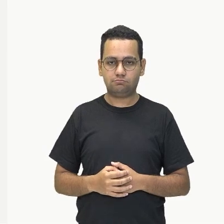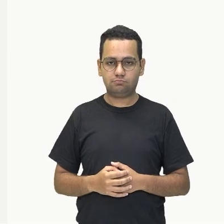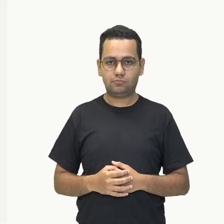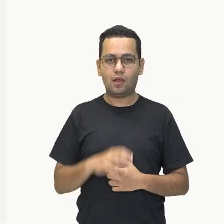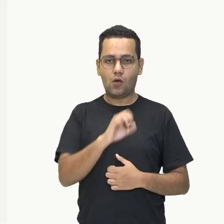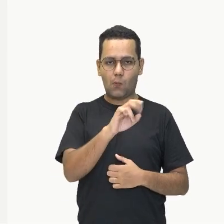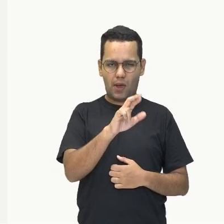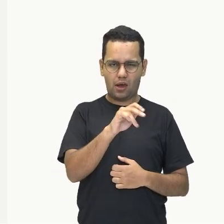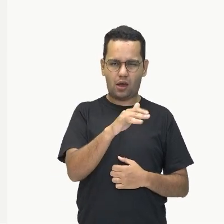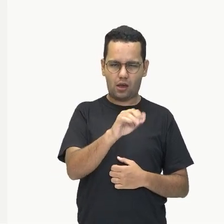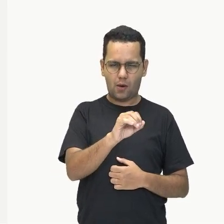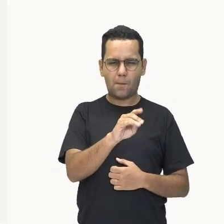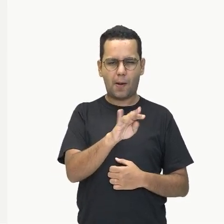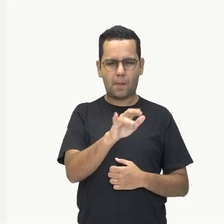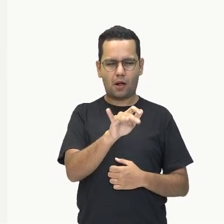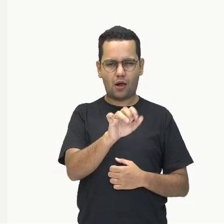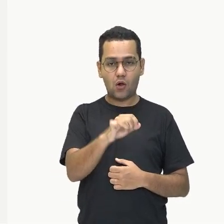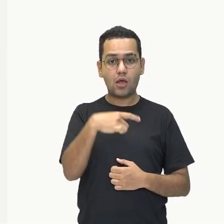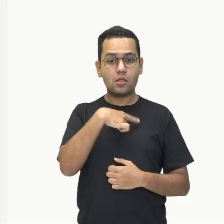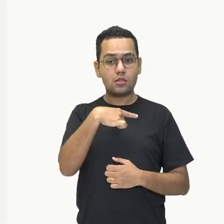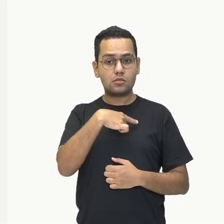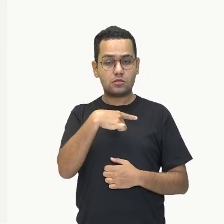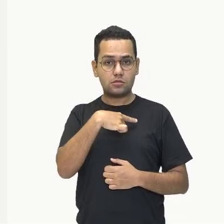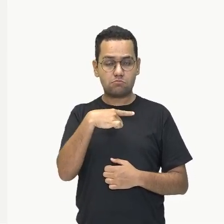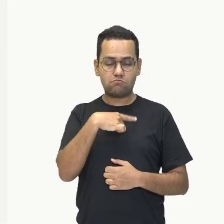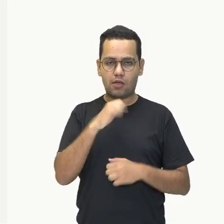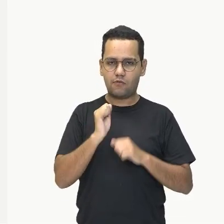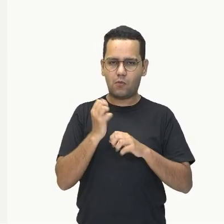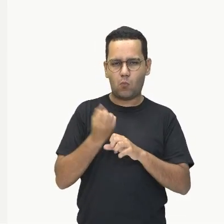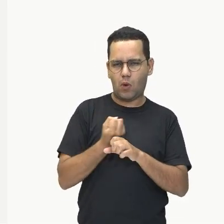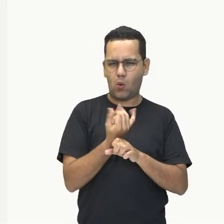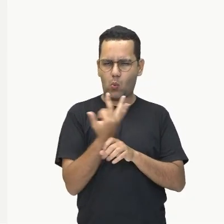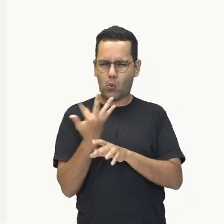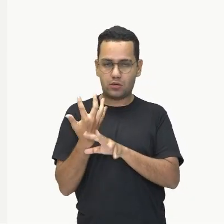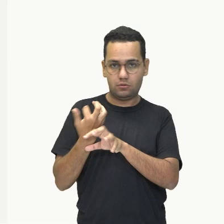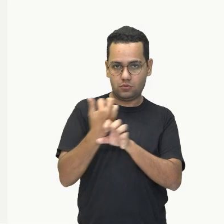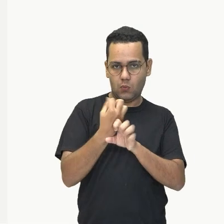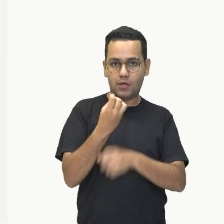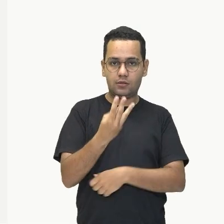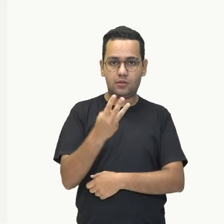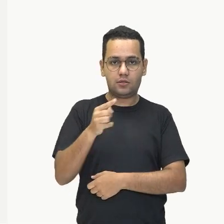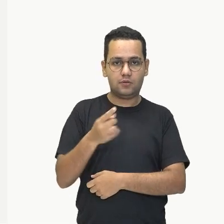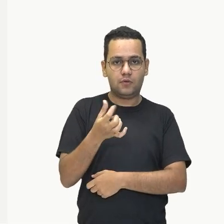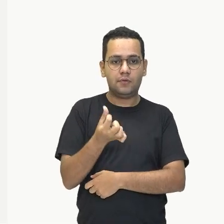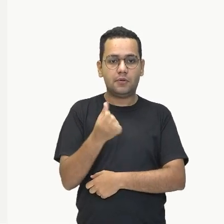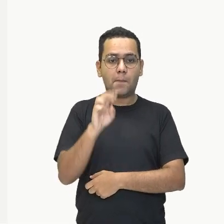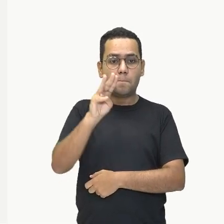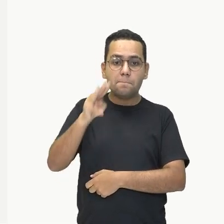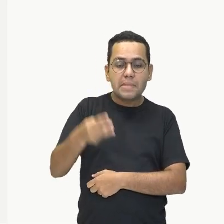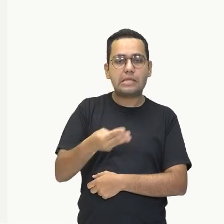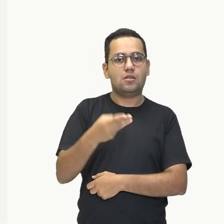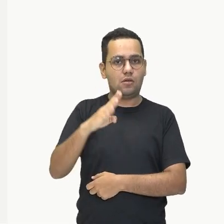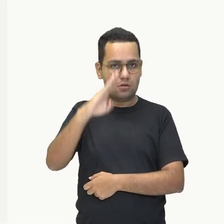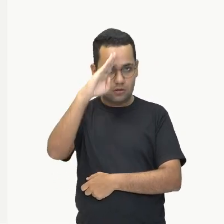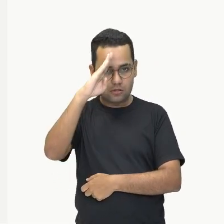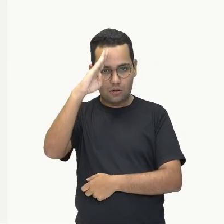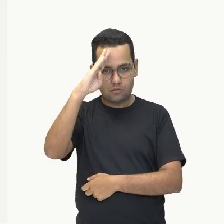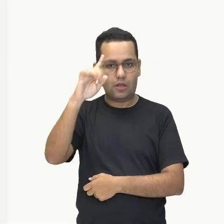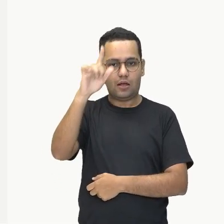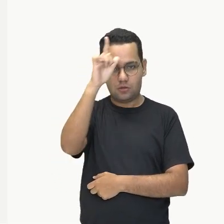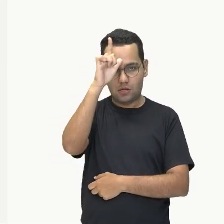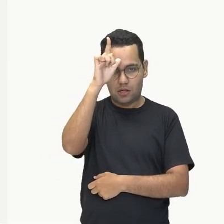que mobilizou 3,6 milhões de soldados alemães, marcou o início do conflito entre a Alemanha e a